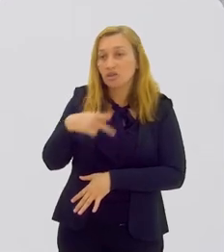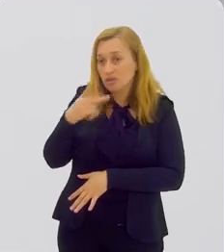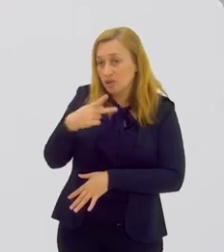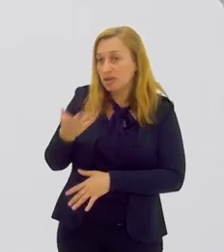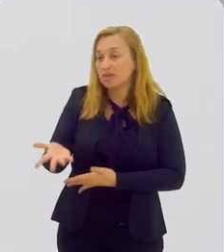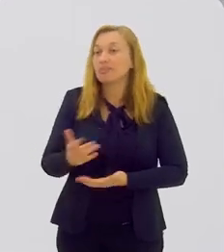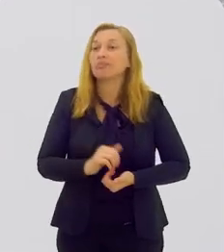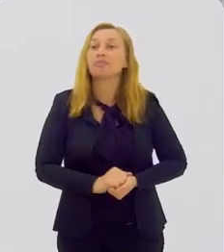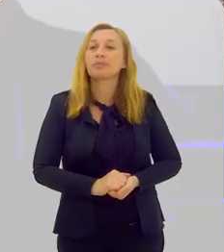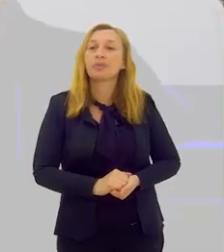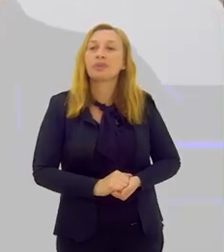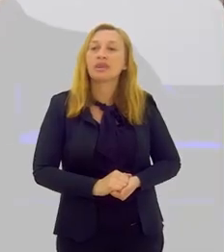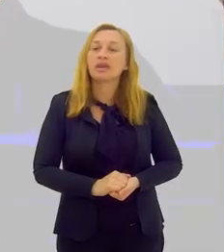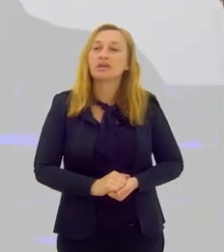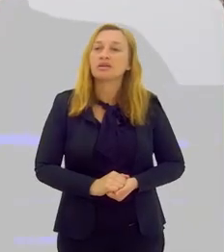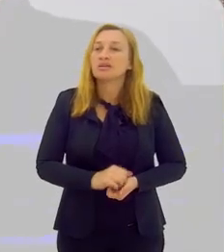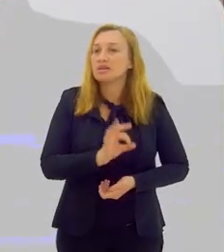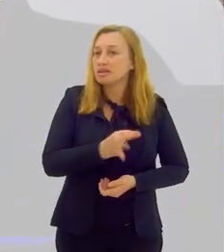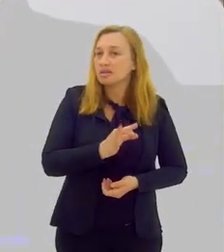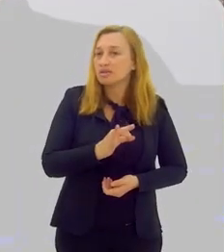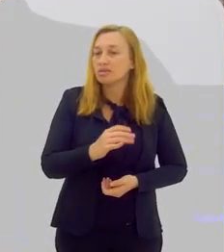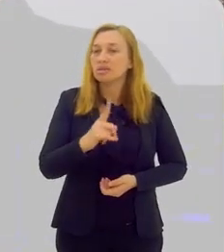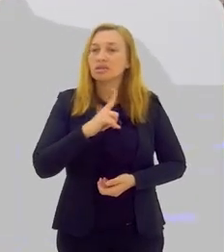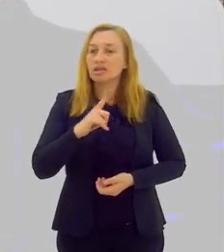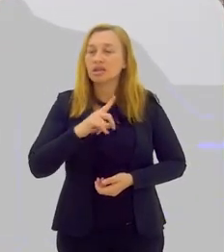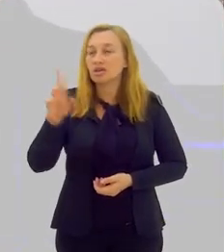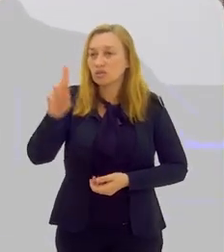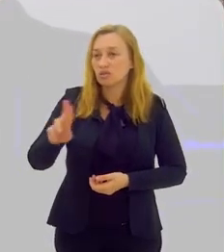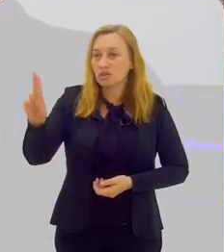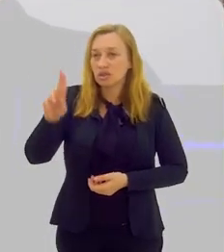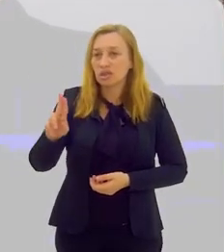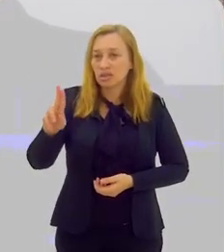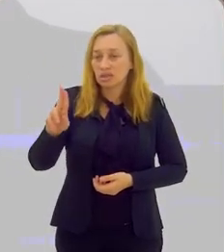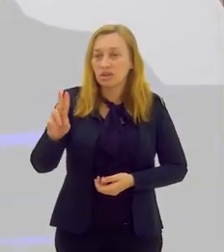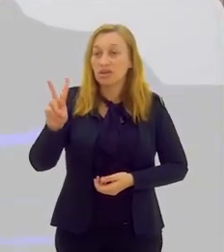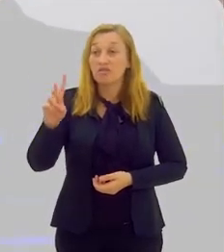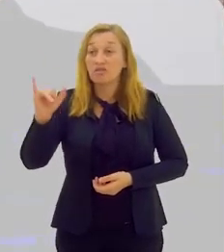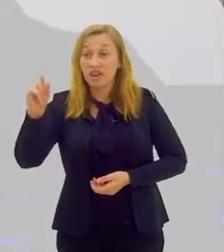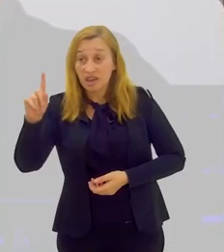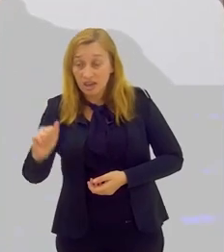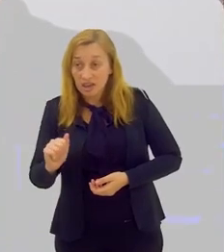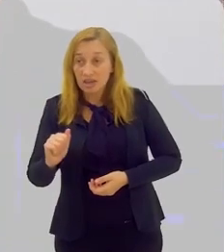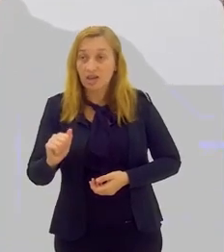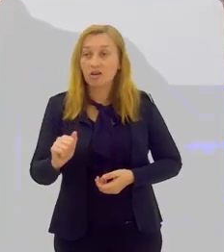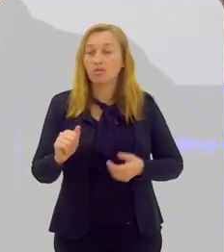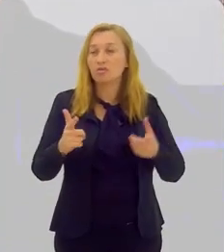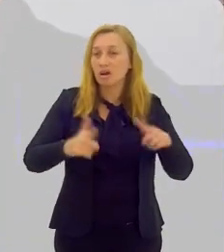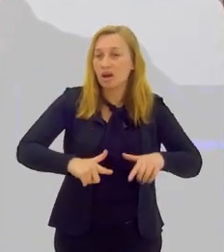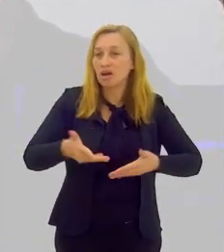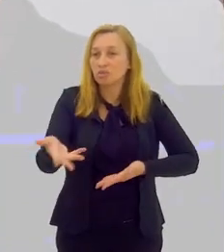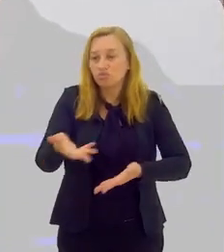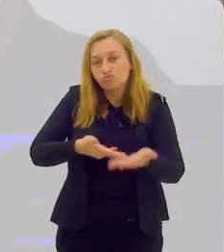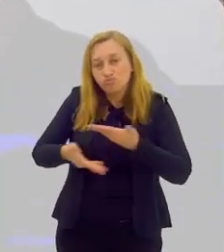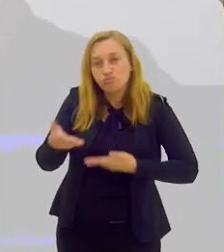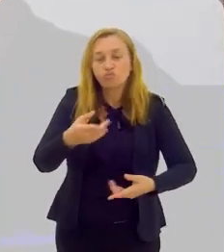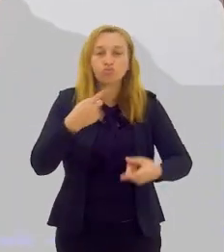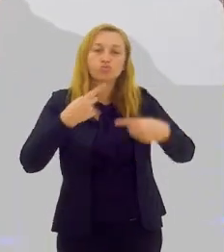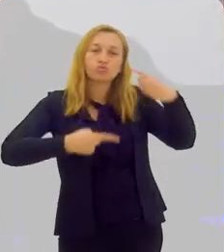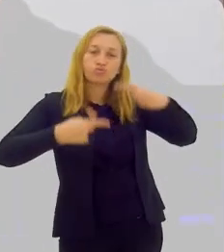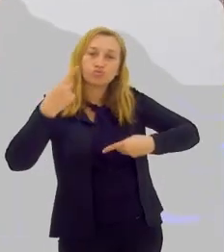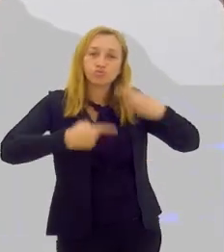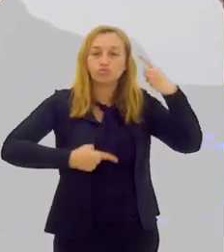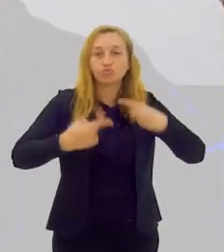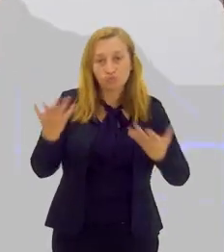que eu tô me referindo. Né? E, evidentemente, existe na Universidade Veiga de Almeida um ambiente de colaboração,